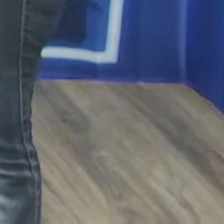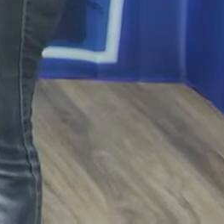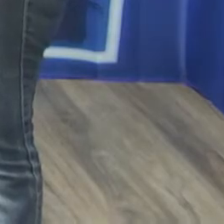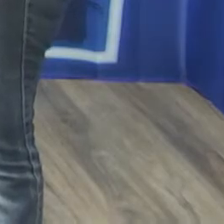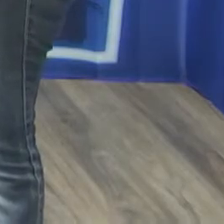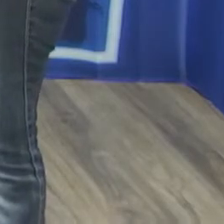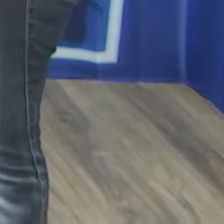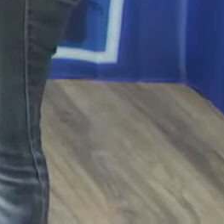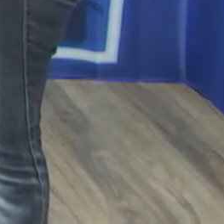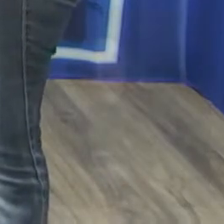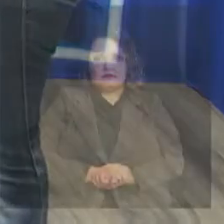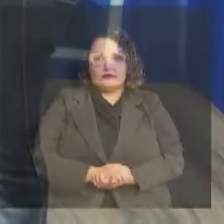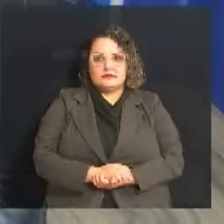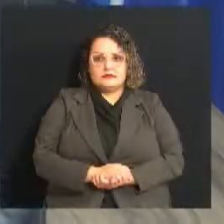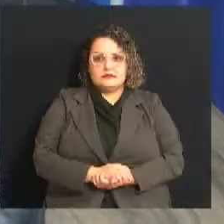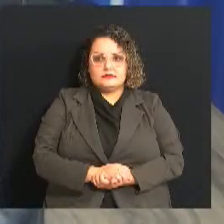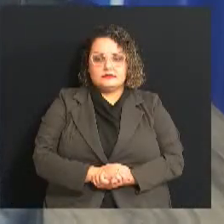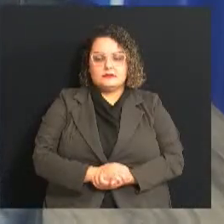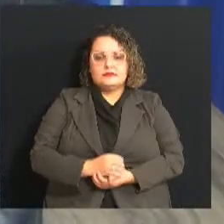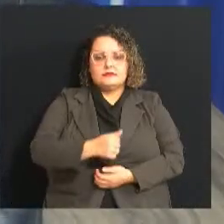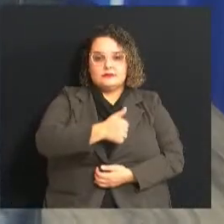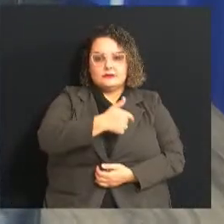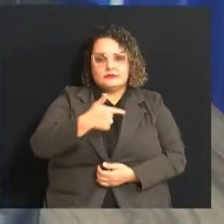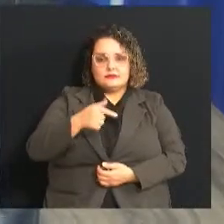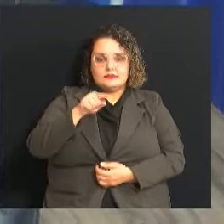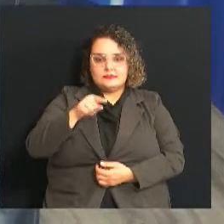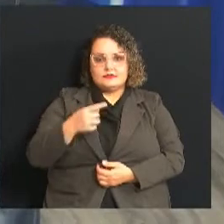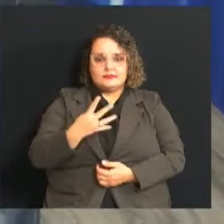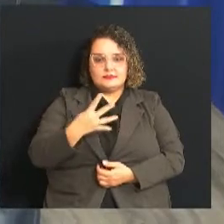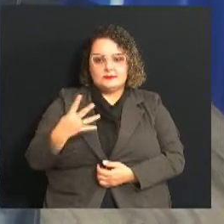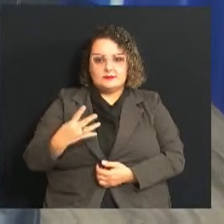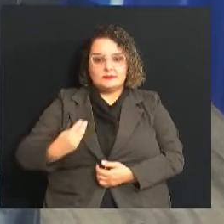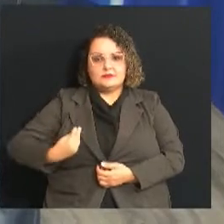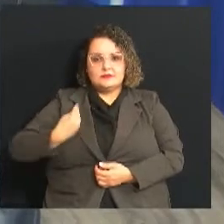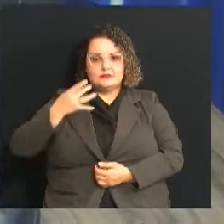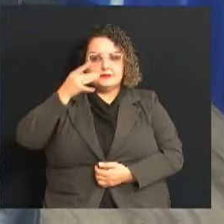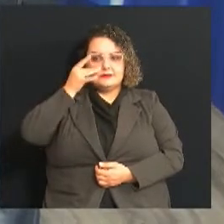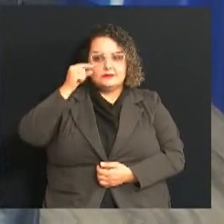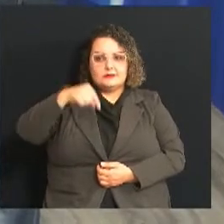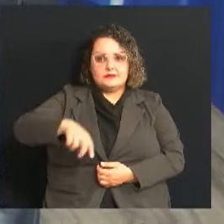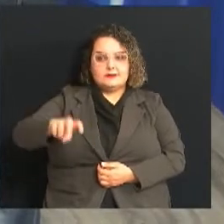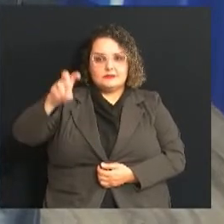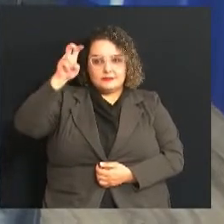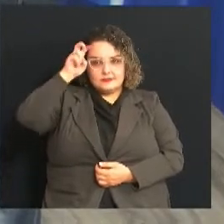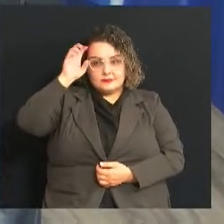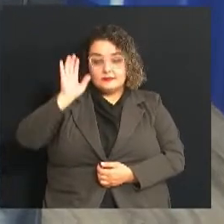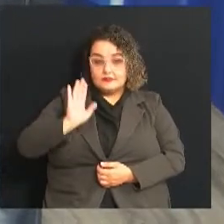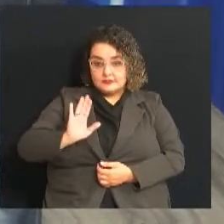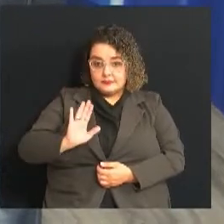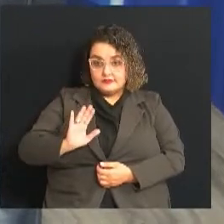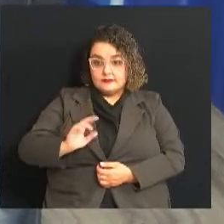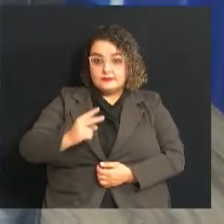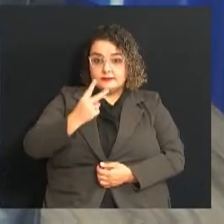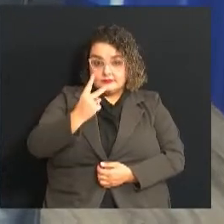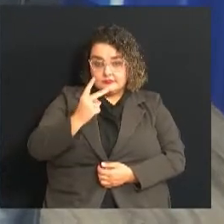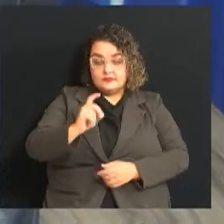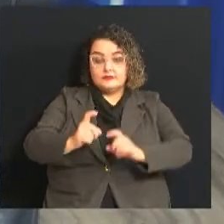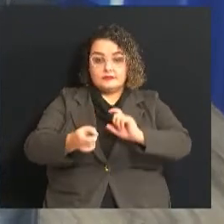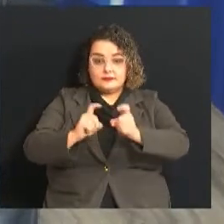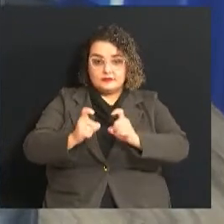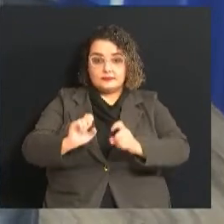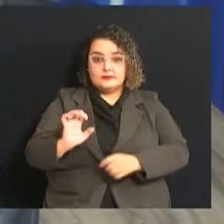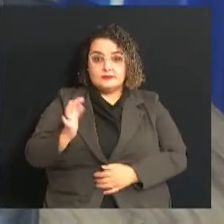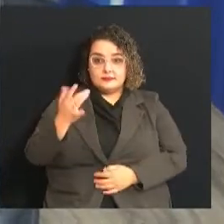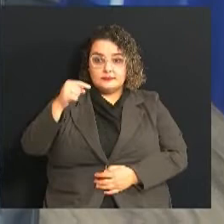Meio-dia e 44, nós estamos ao vivo nesta quinta-feira e daqui a pouco, hein, Mirna Abreu, tem duas reuniões que acontecem